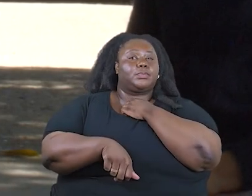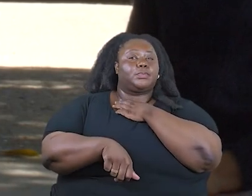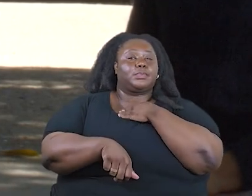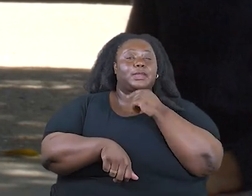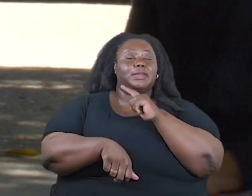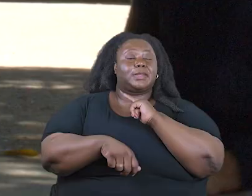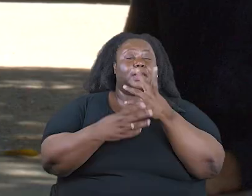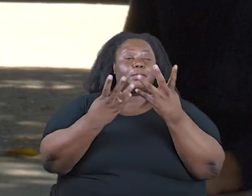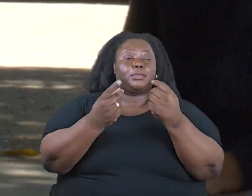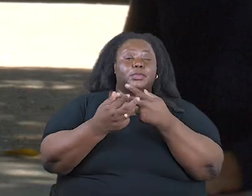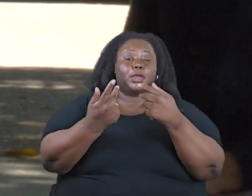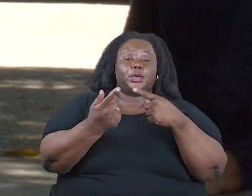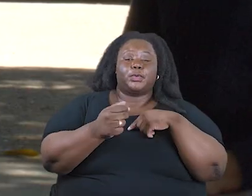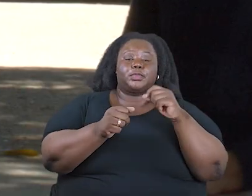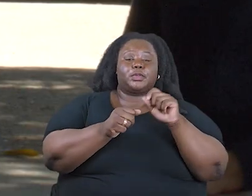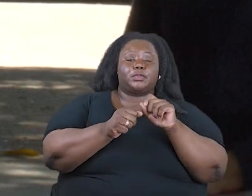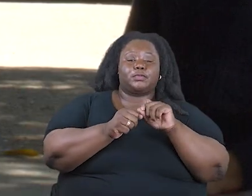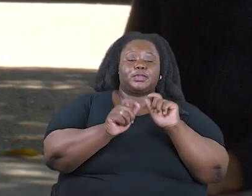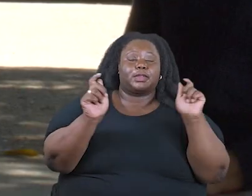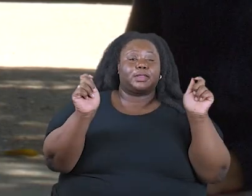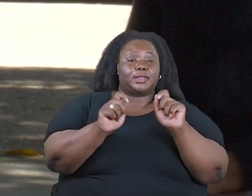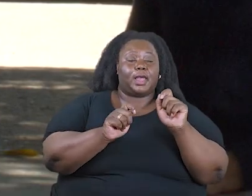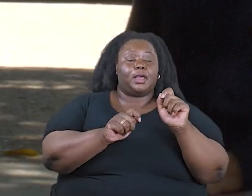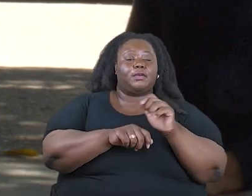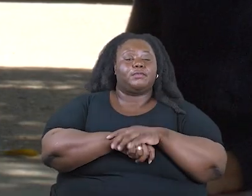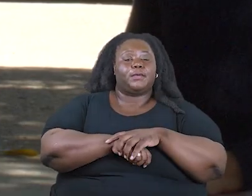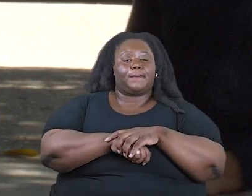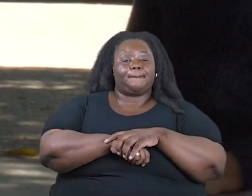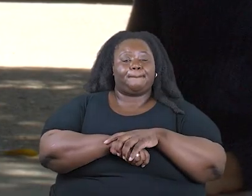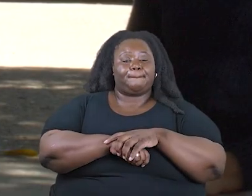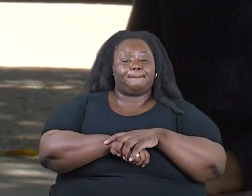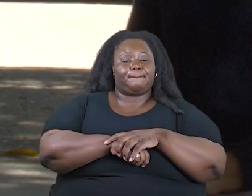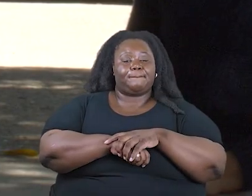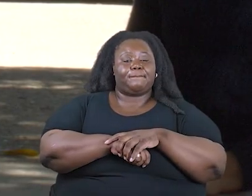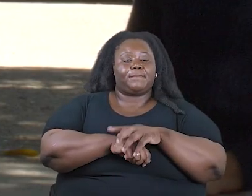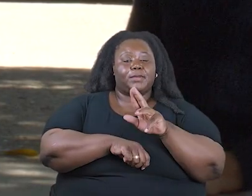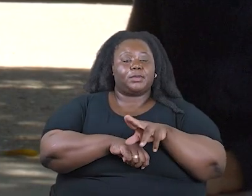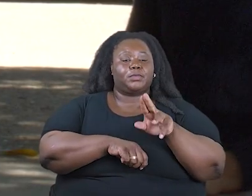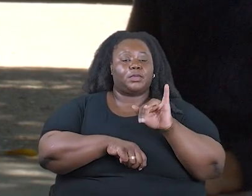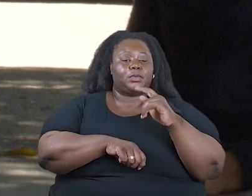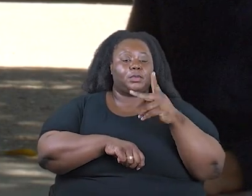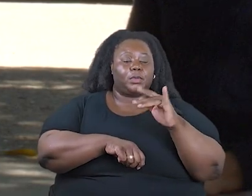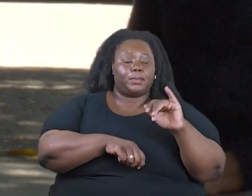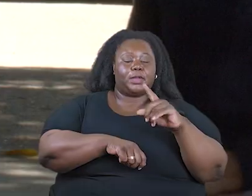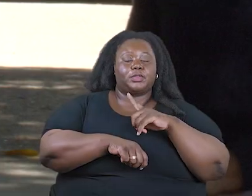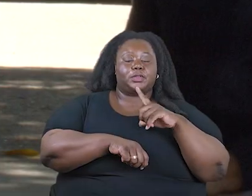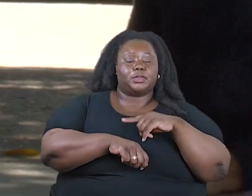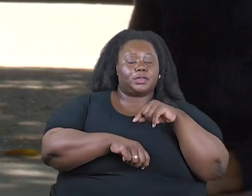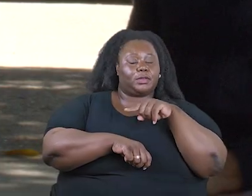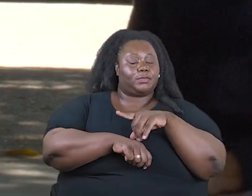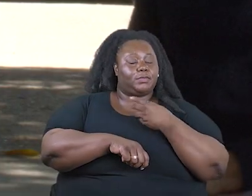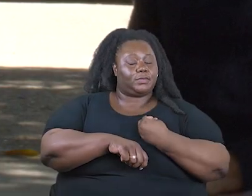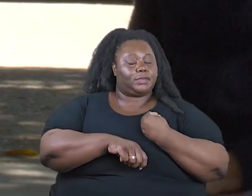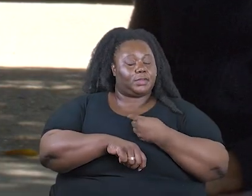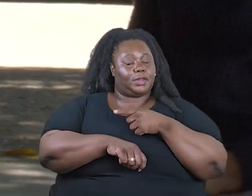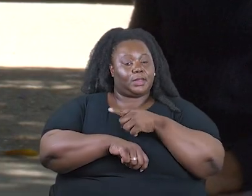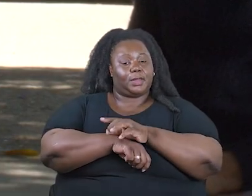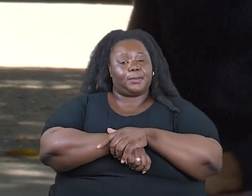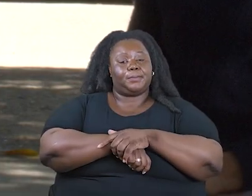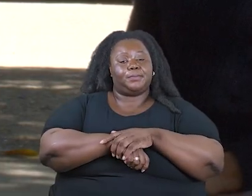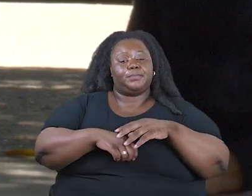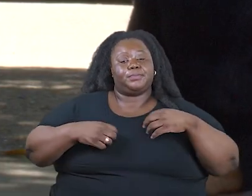Tem muita coisa que eu digitalizei, que dava para consultar também a partir de um iPad que estava lá na